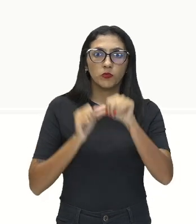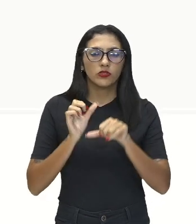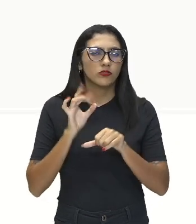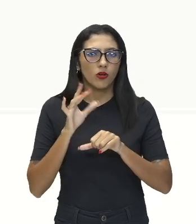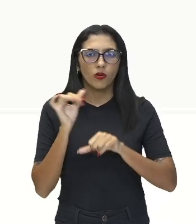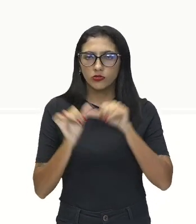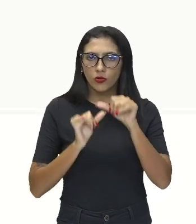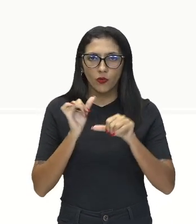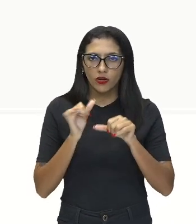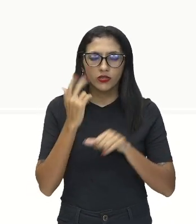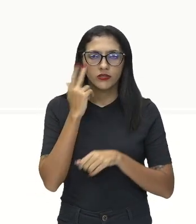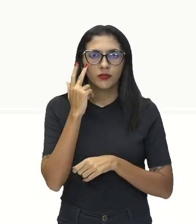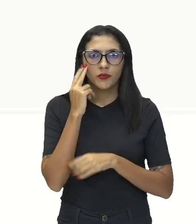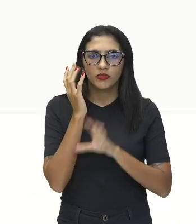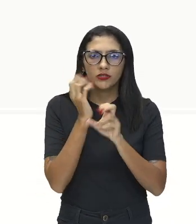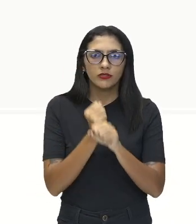mesmo.